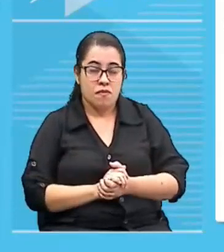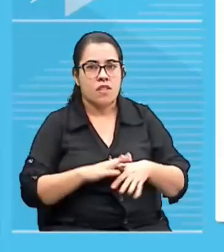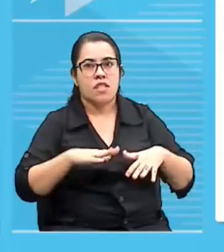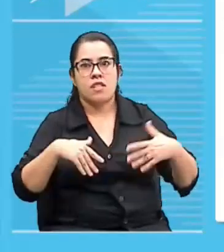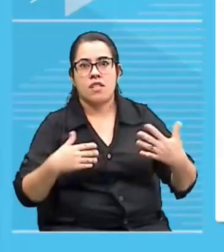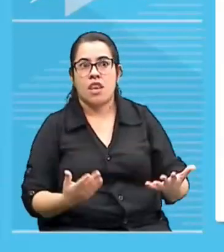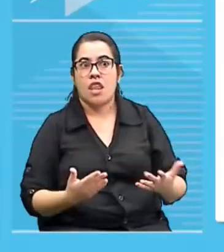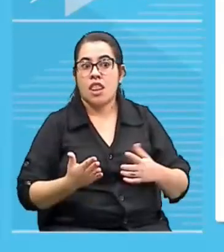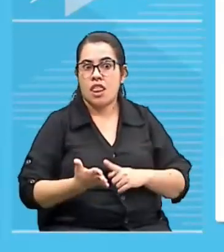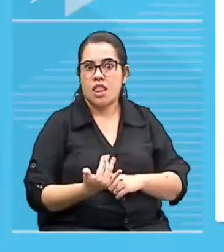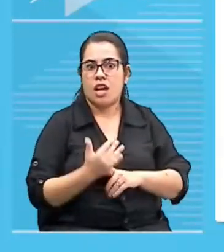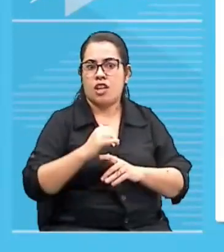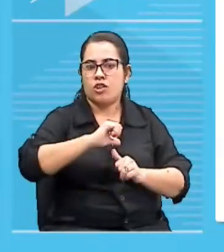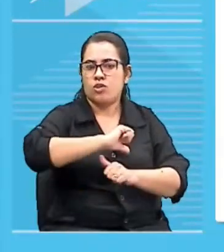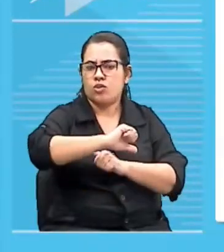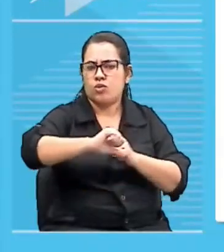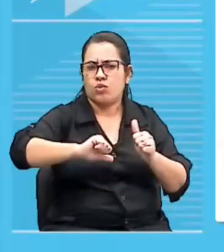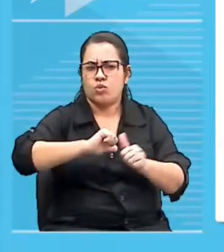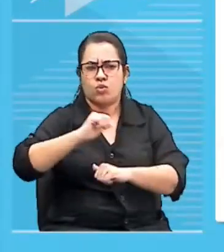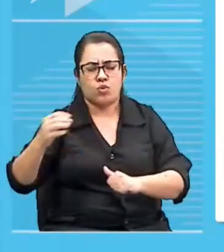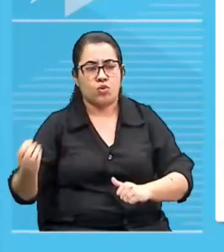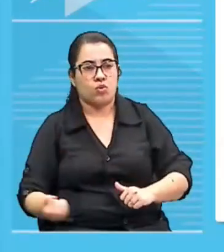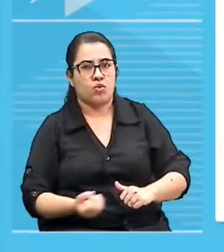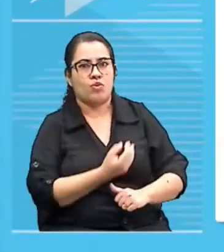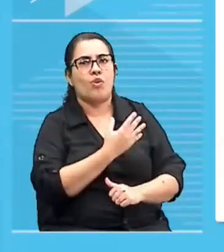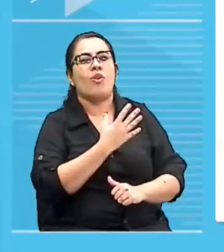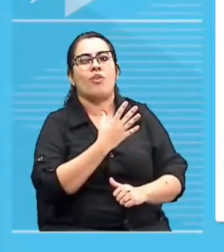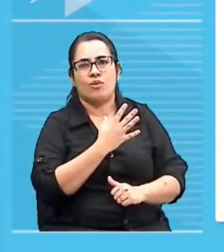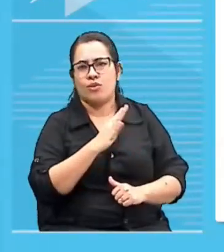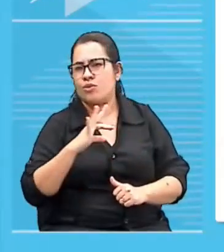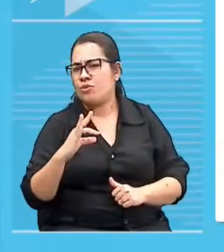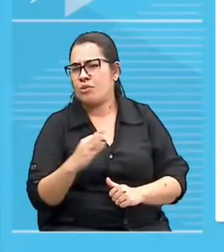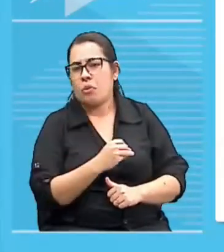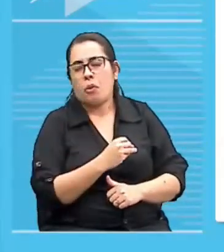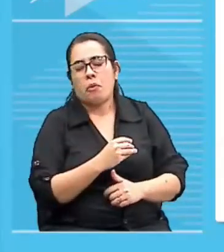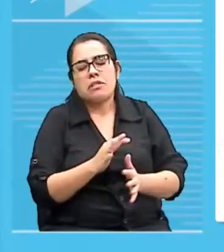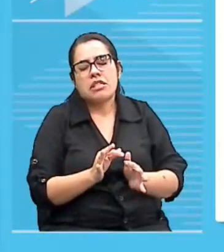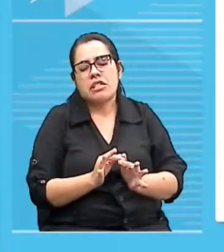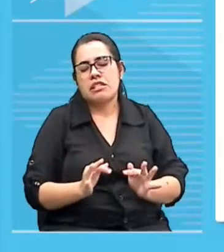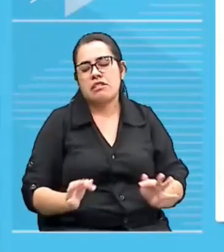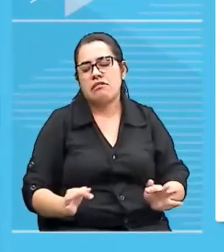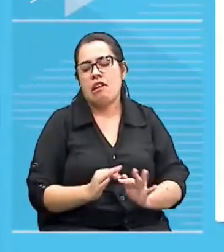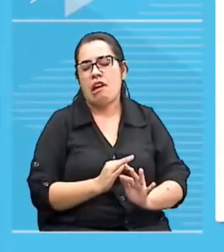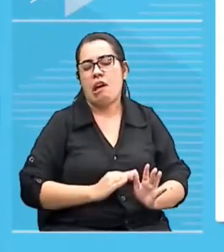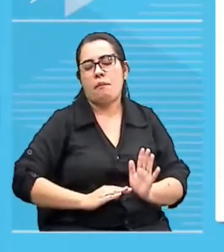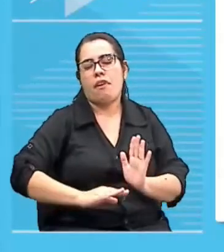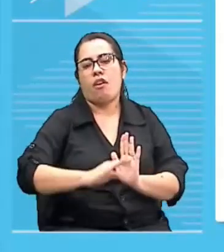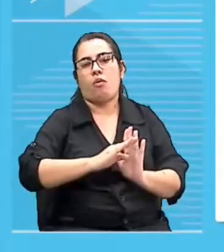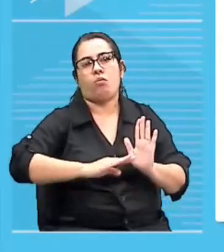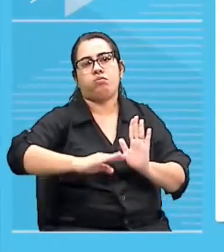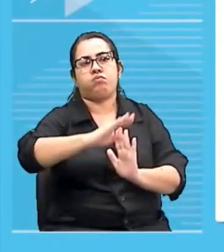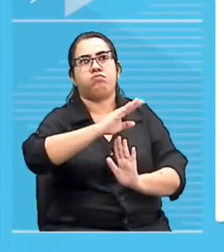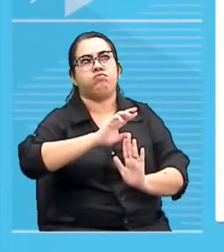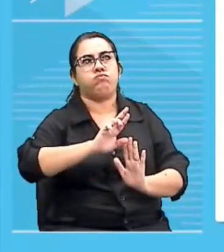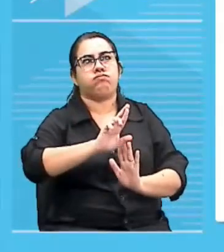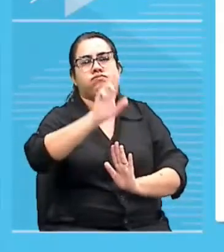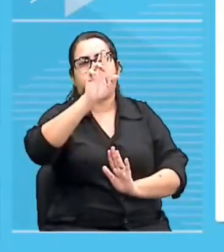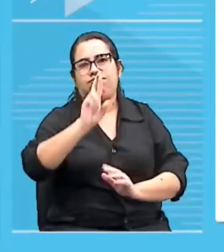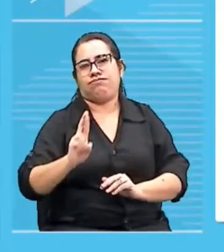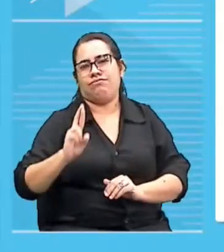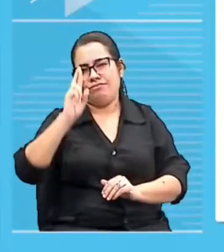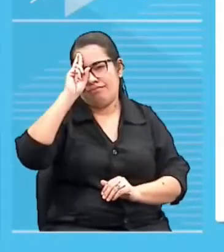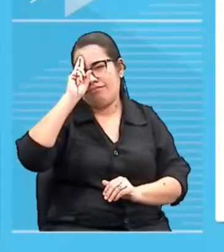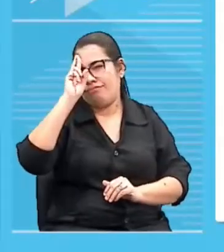da tecnologia afetará todo mundo, do chão de fábrica ao alto escalão, né, como o povo